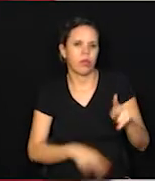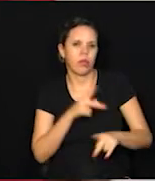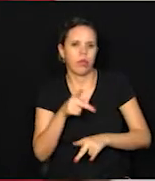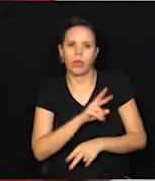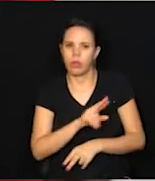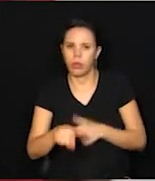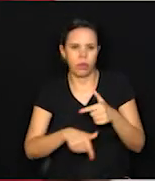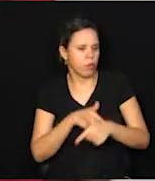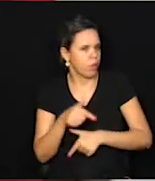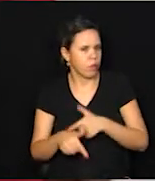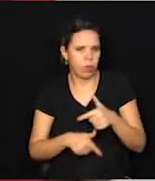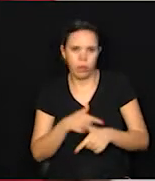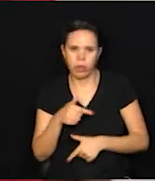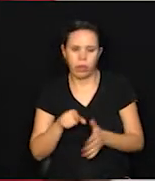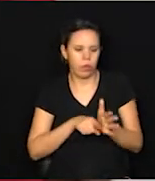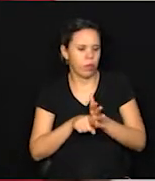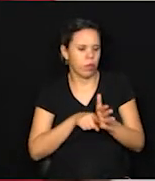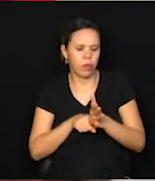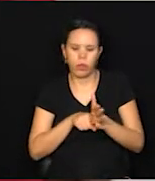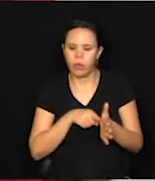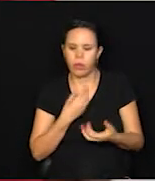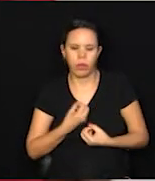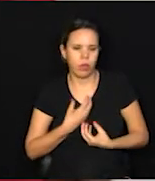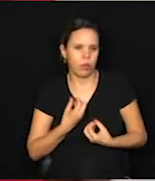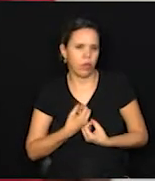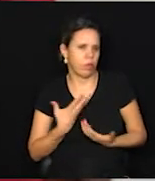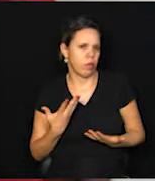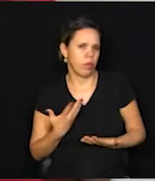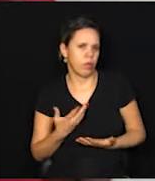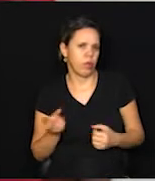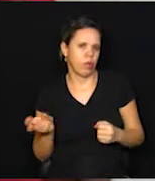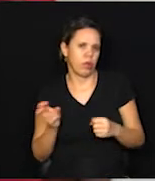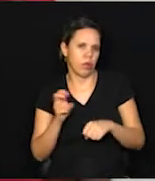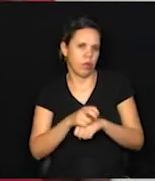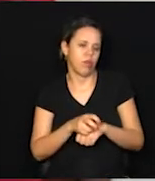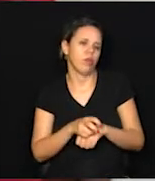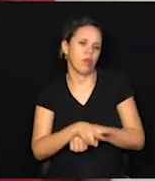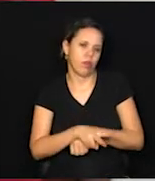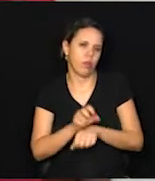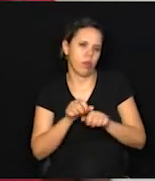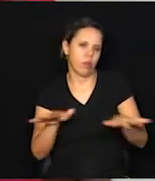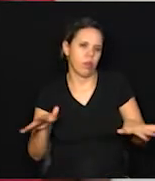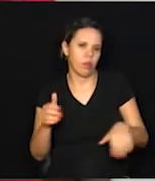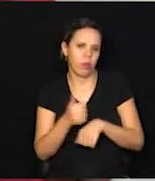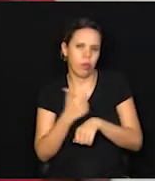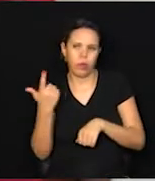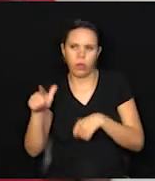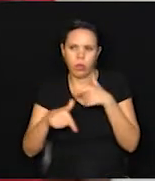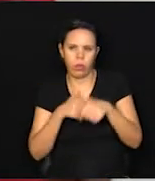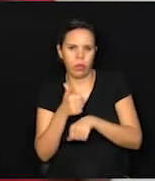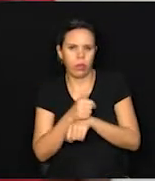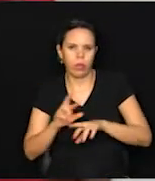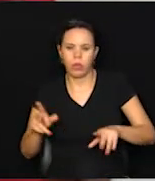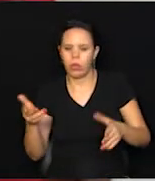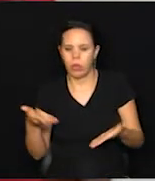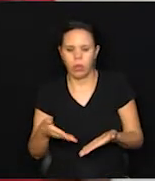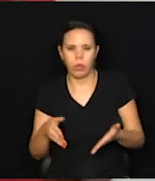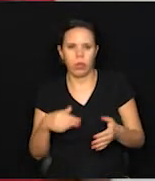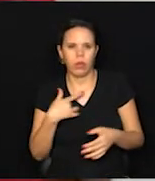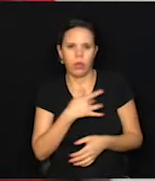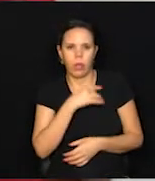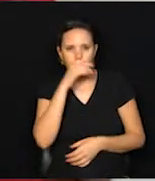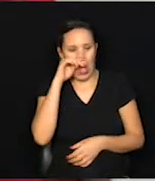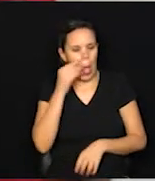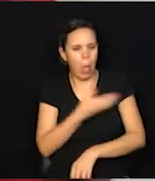não trabalha com dados epidemiológicos, para os profissionais que estão em outras atividades que não nessa, né? Se costuma